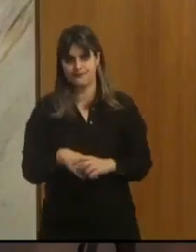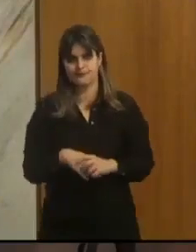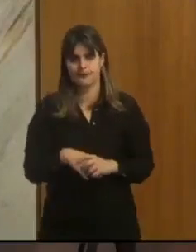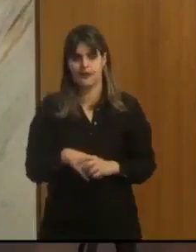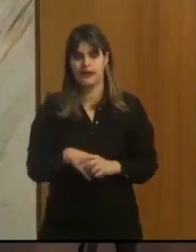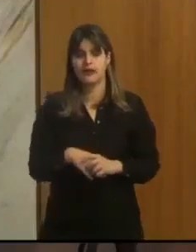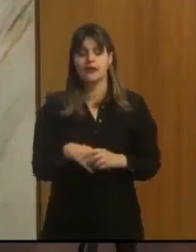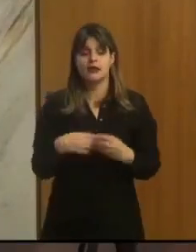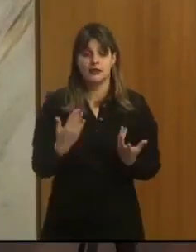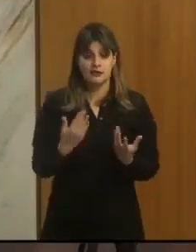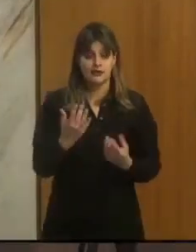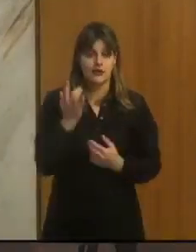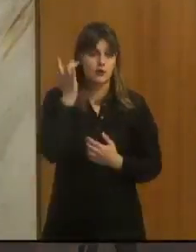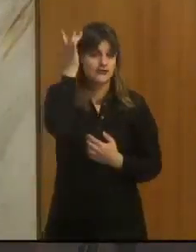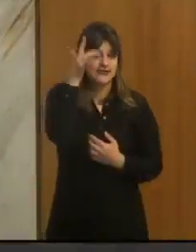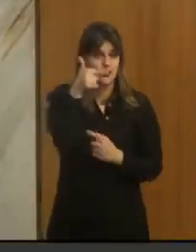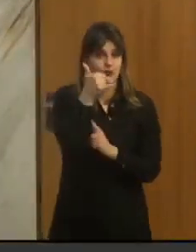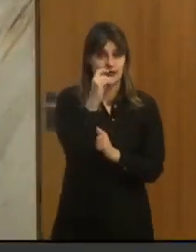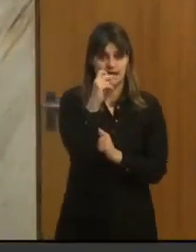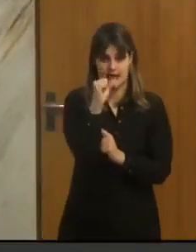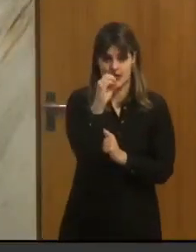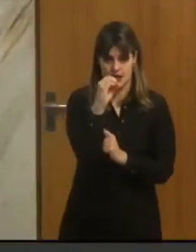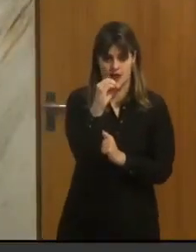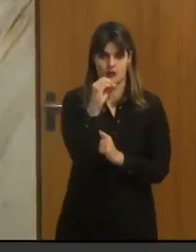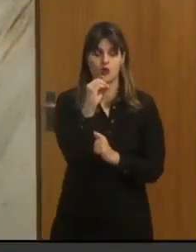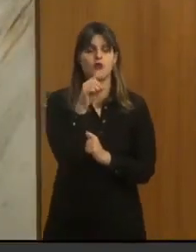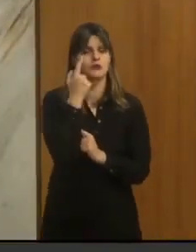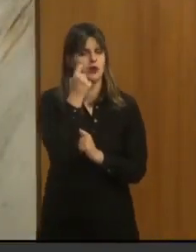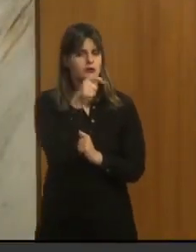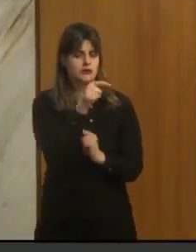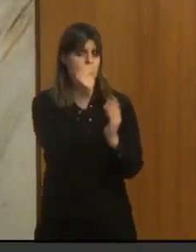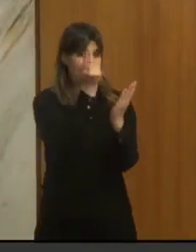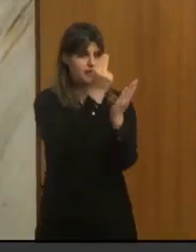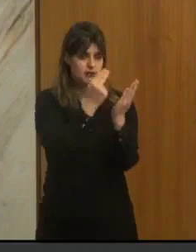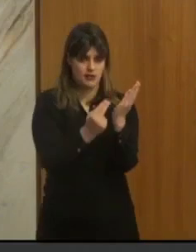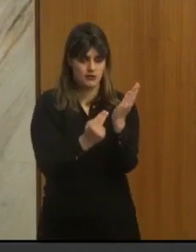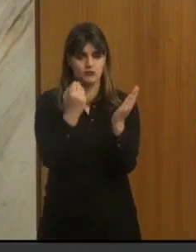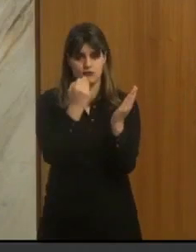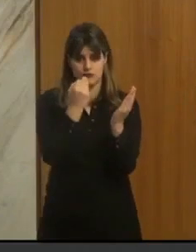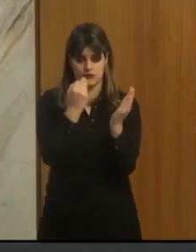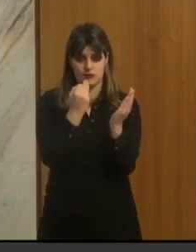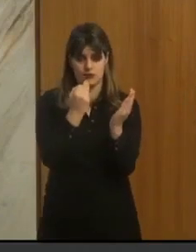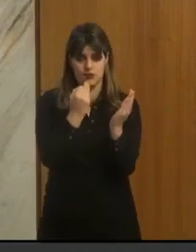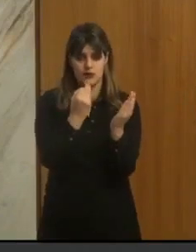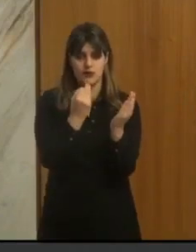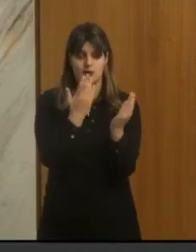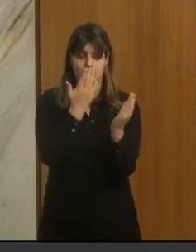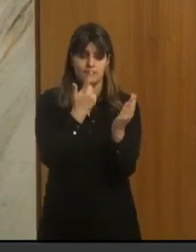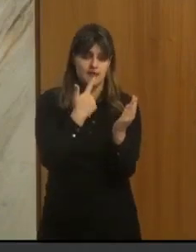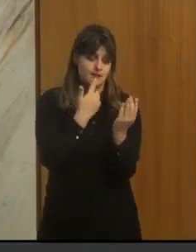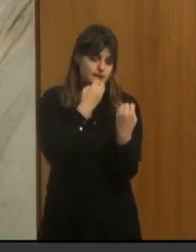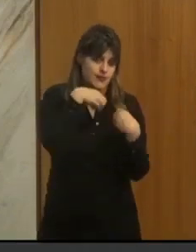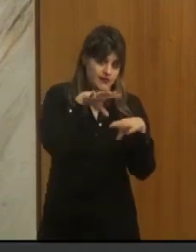este São Tiago, agora numa outra perspectiva, nota-se perfeitamente que ele foi pintado, que perdeu as suas